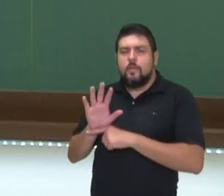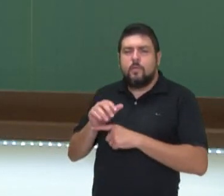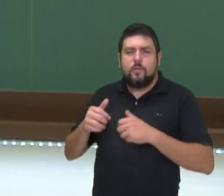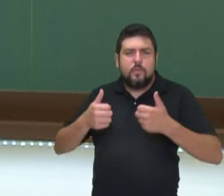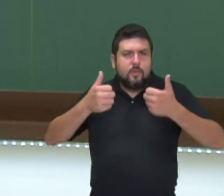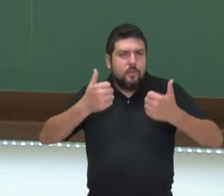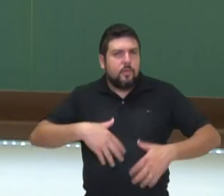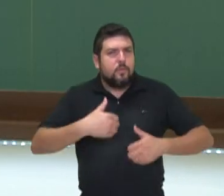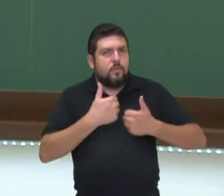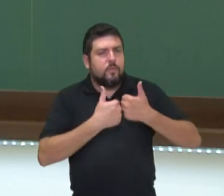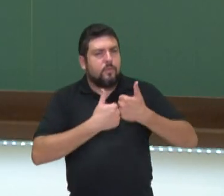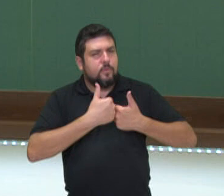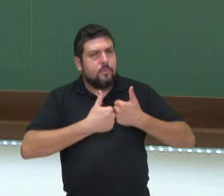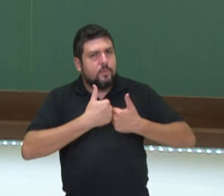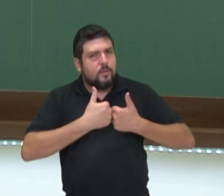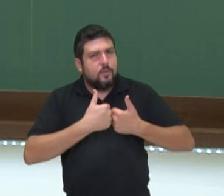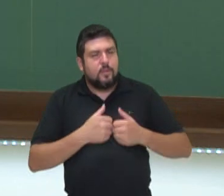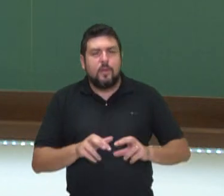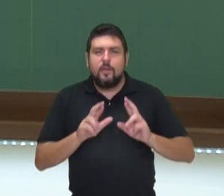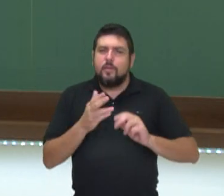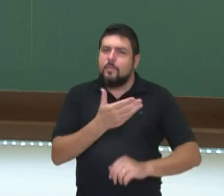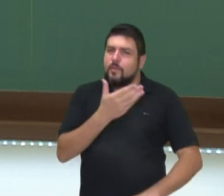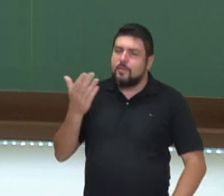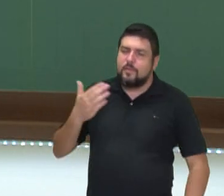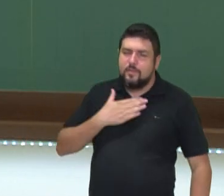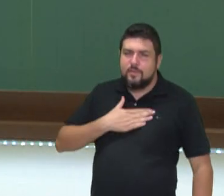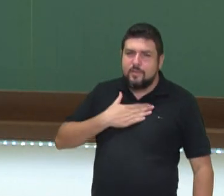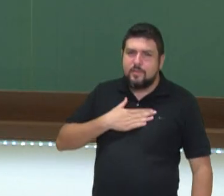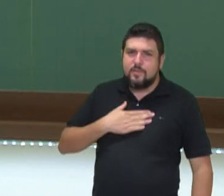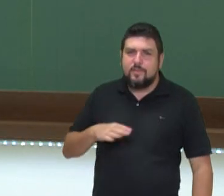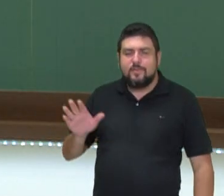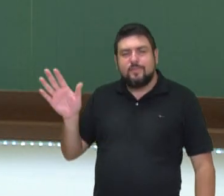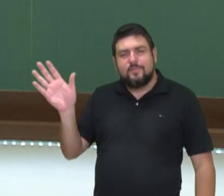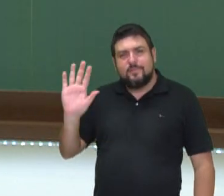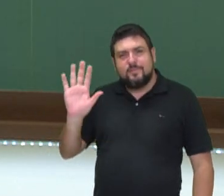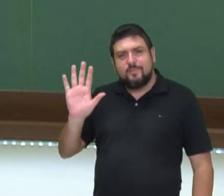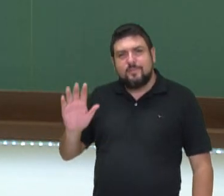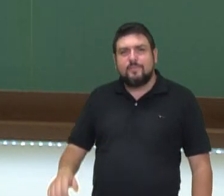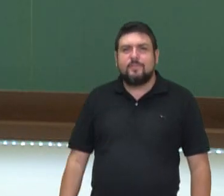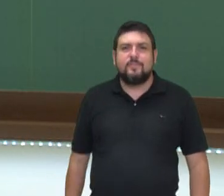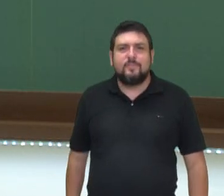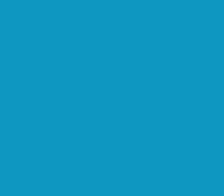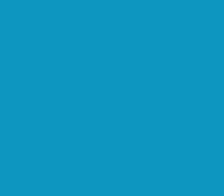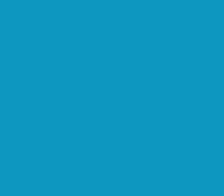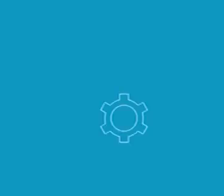sobre o futebol. Espero que vocês tenham gostado. Até breve!